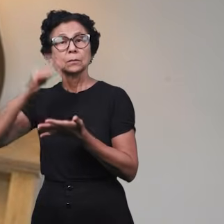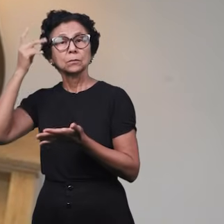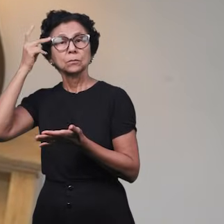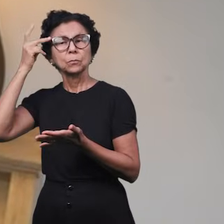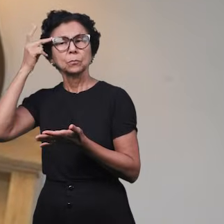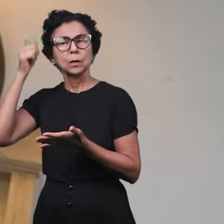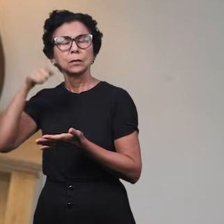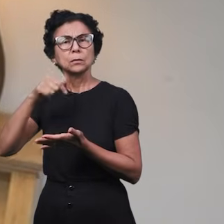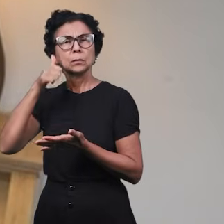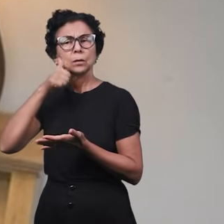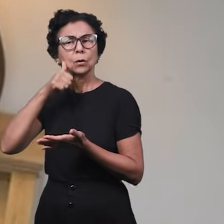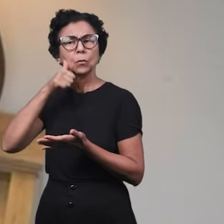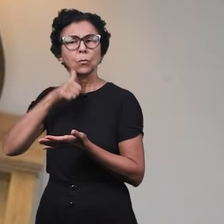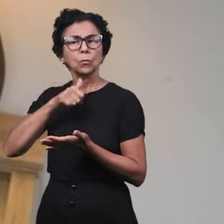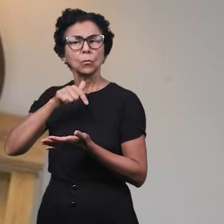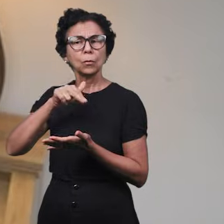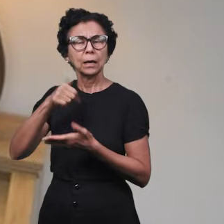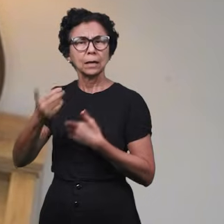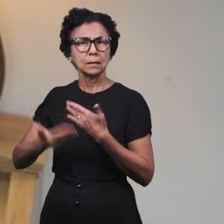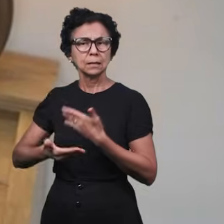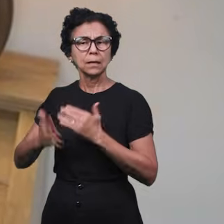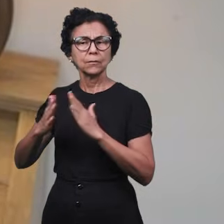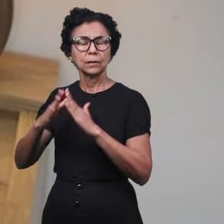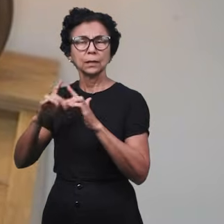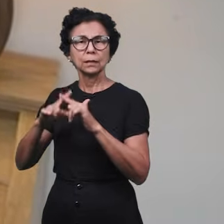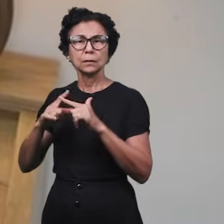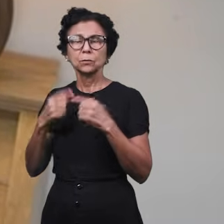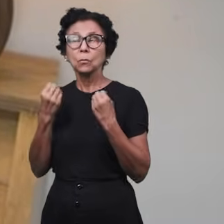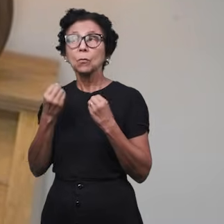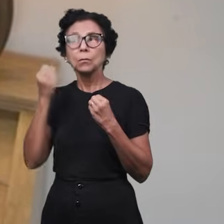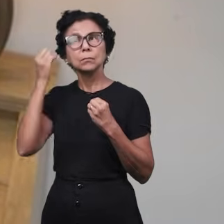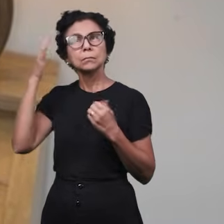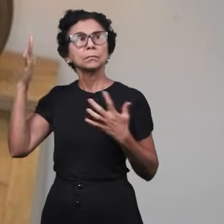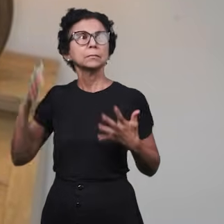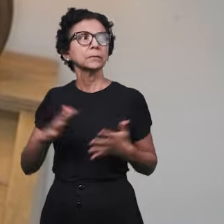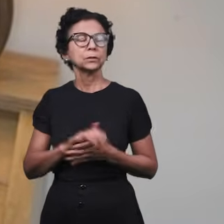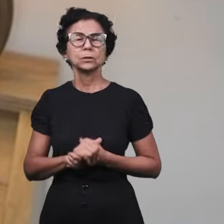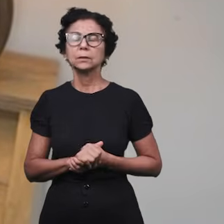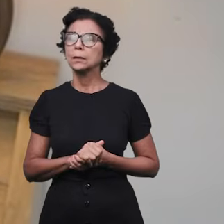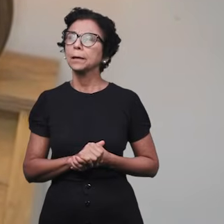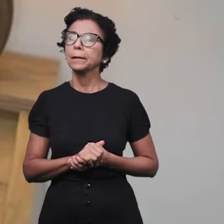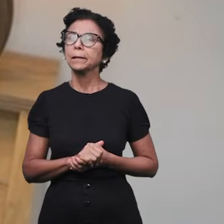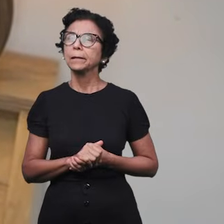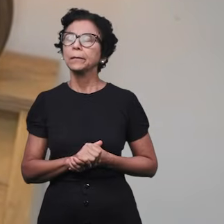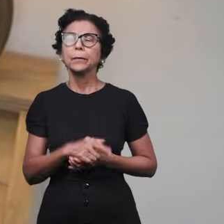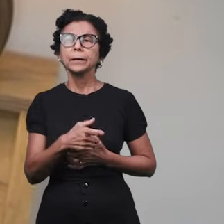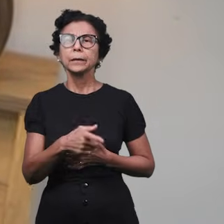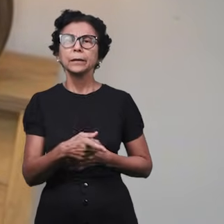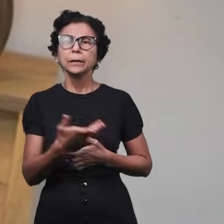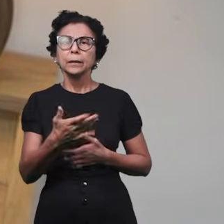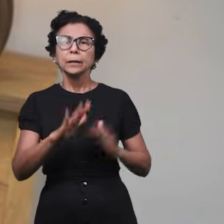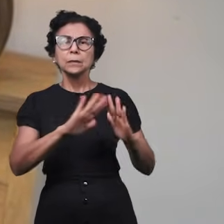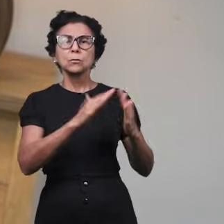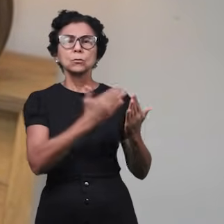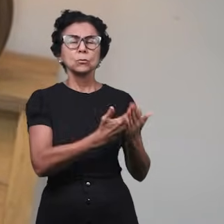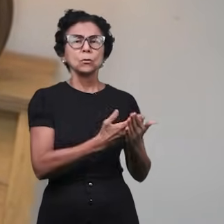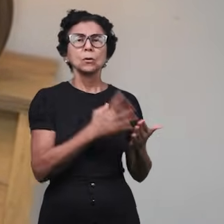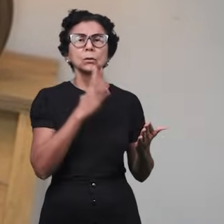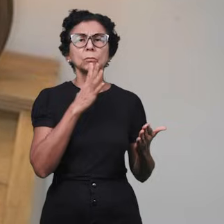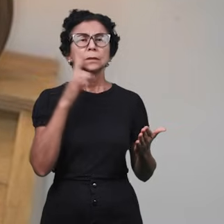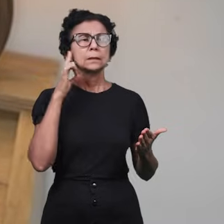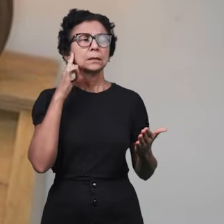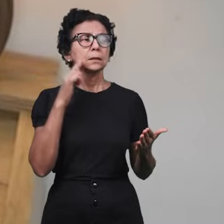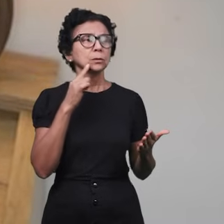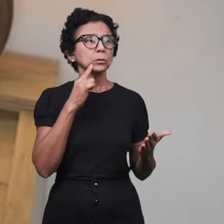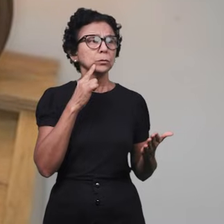irmã da igreja, jamais poderia imaginar que uma pessoa surda que ela conhecia ali do contexto externo era vizinha